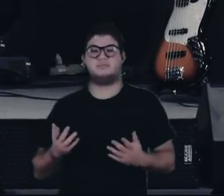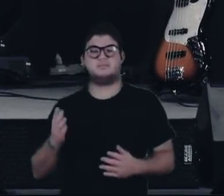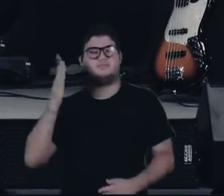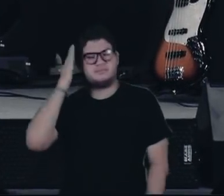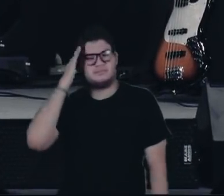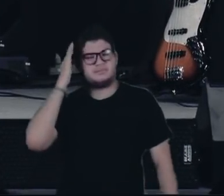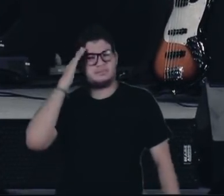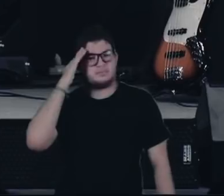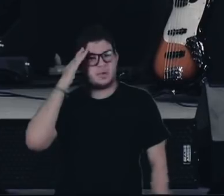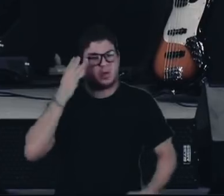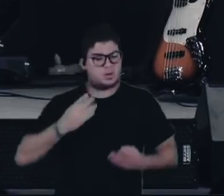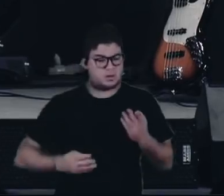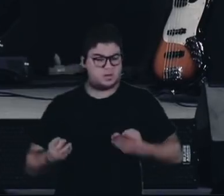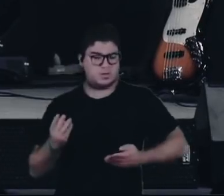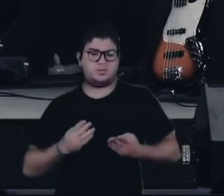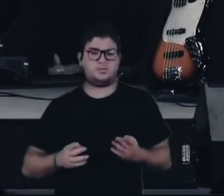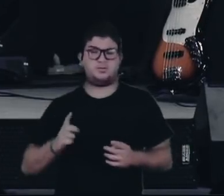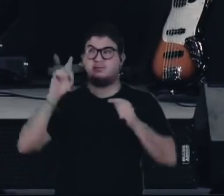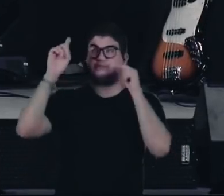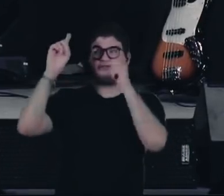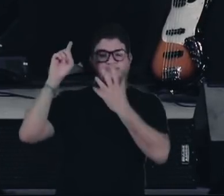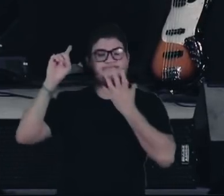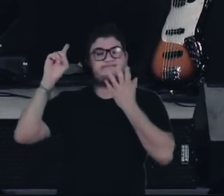entende que é a nossa disponibilidade que Deus quer.